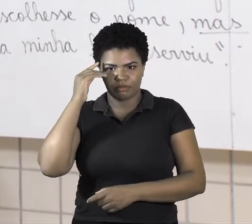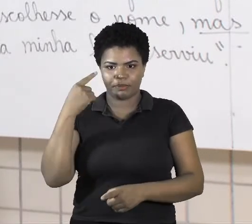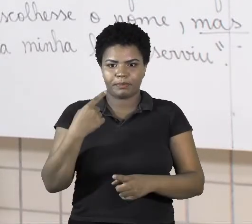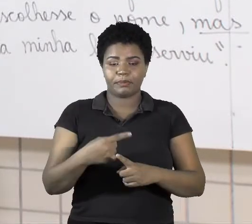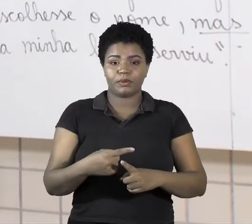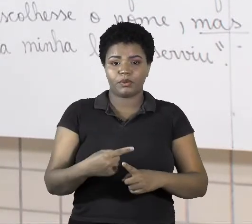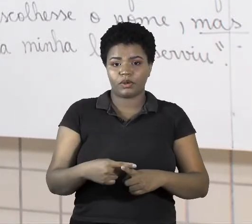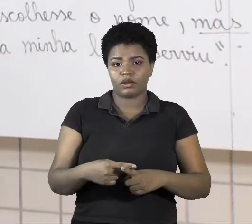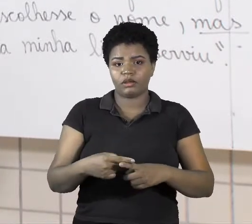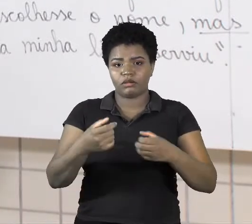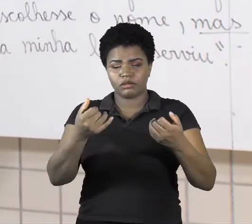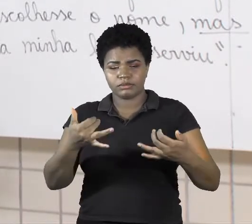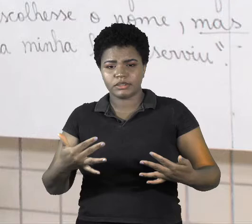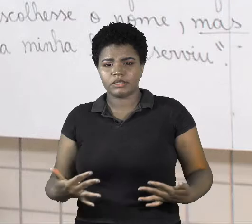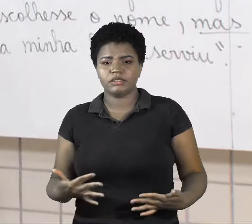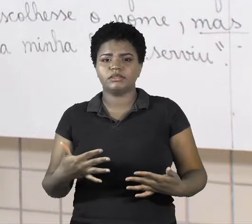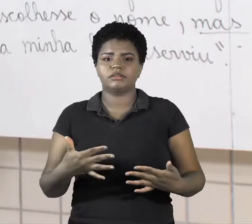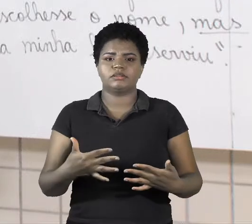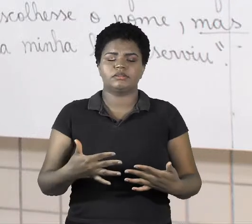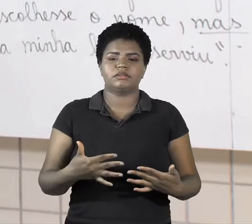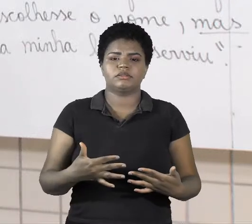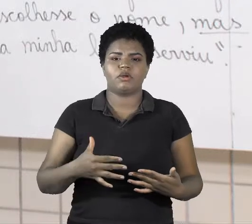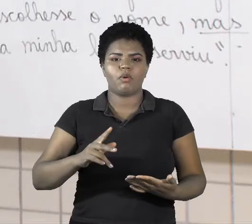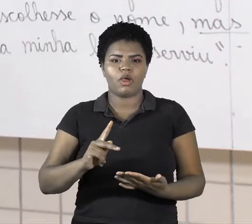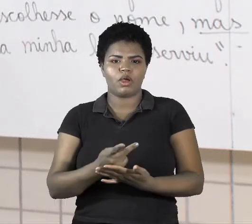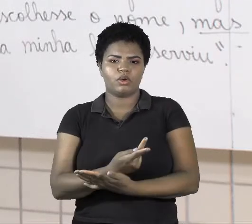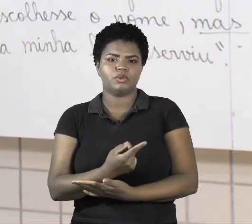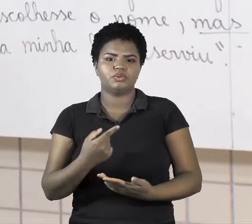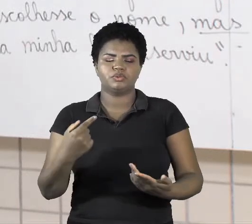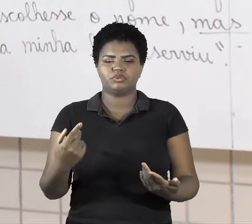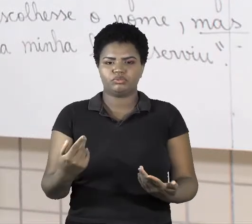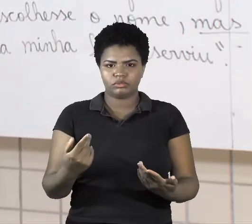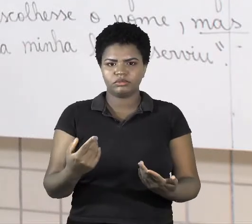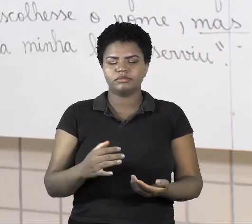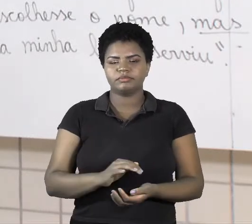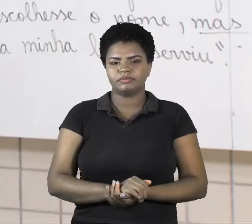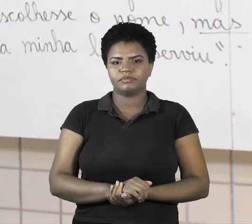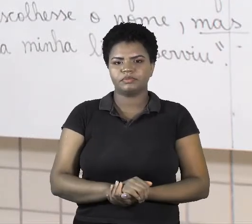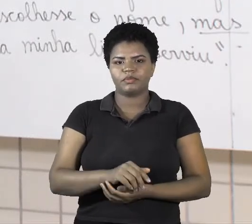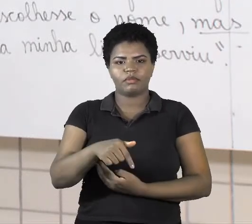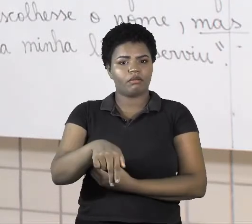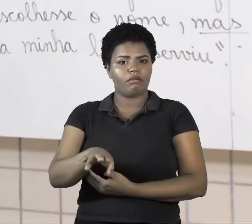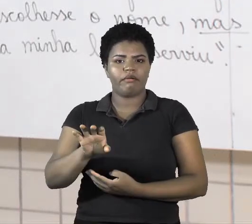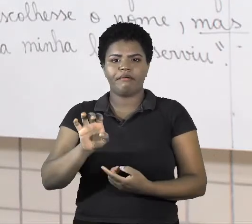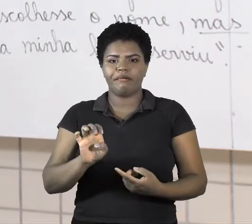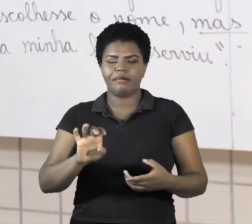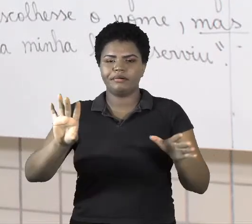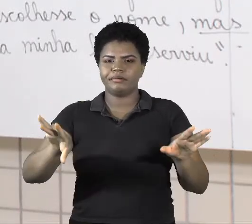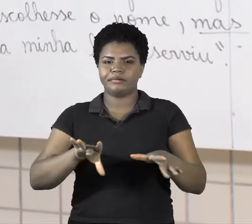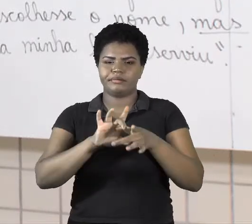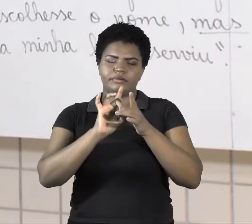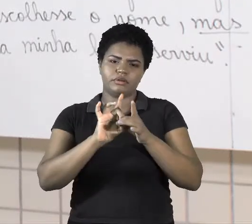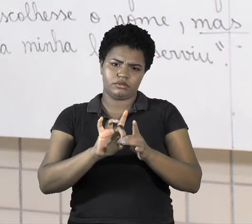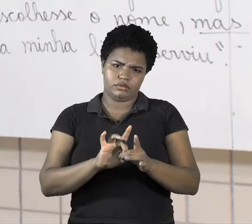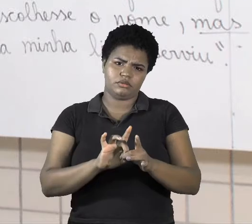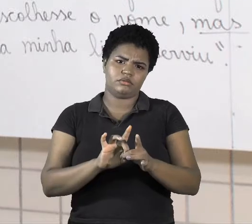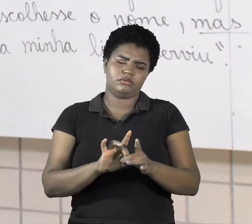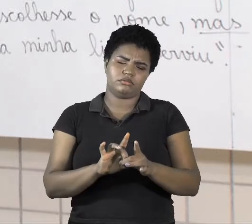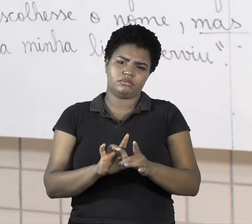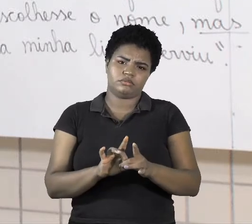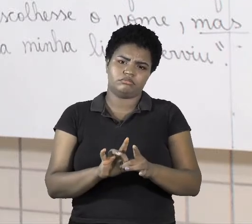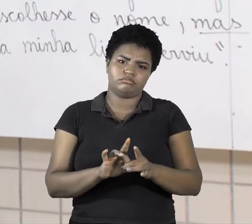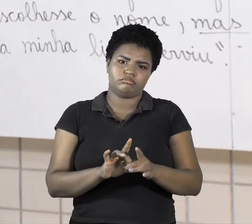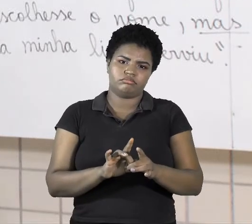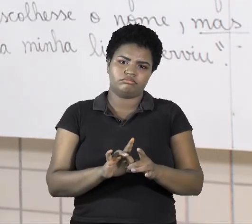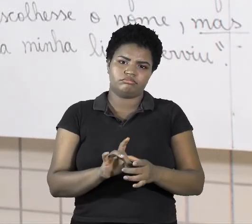dando uma explicação, uma causa, um motivo, né? E o que aí ligando